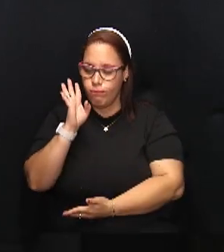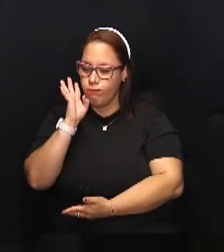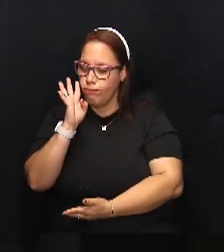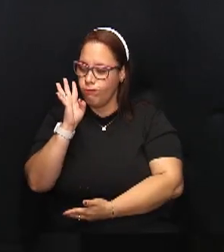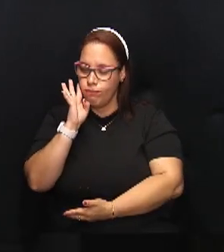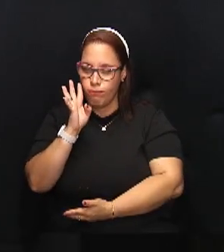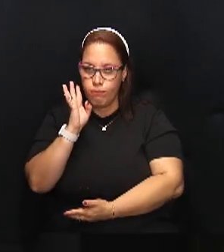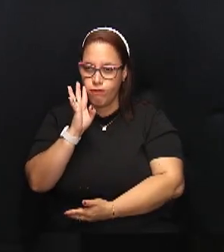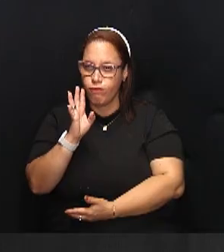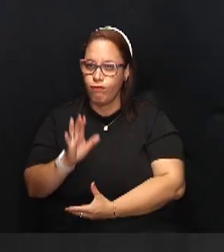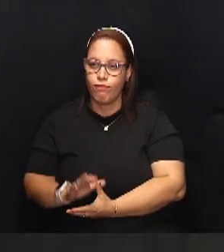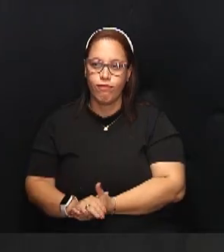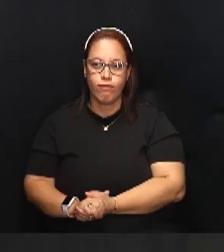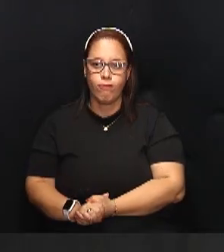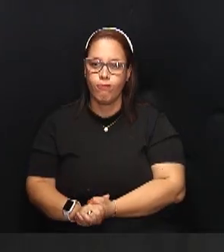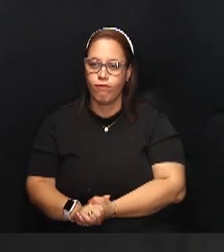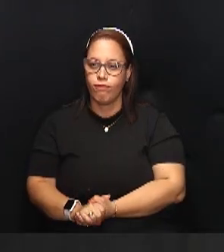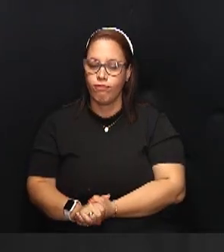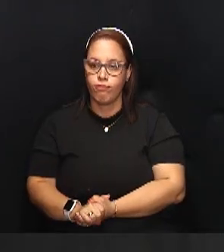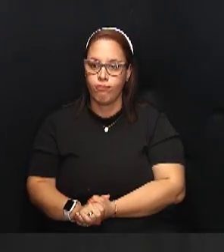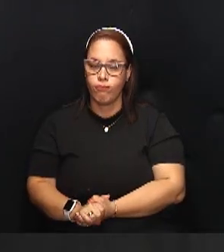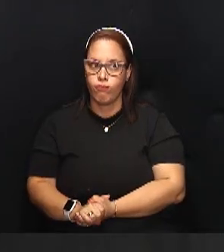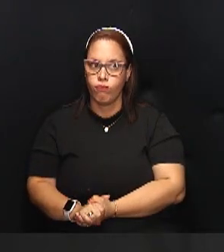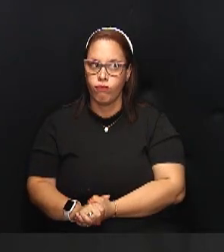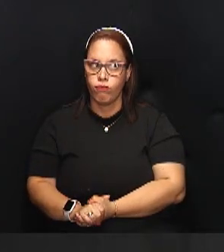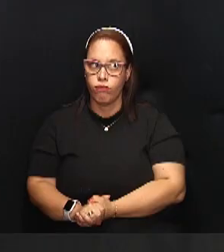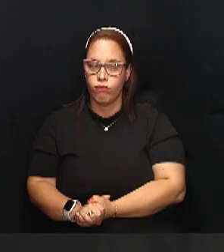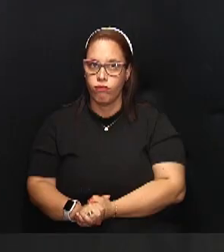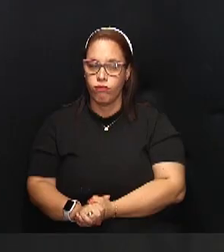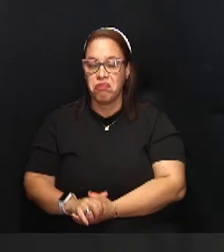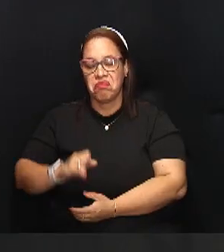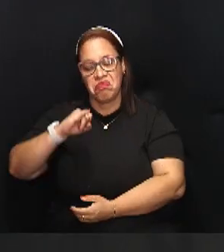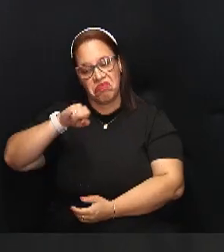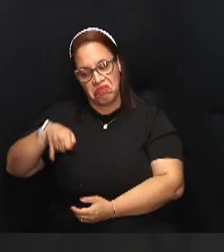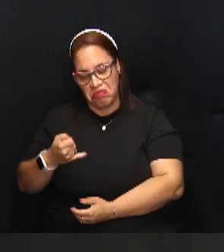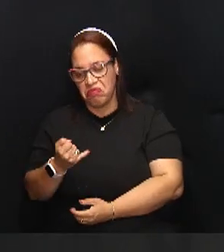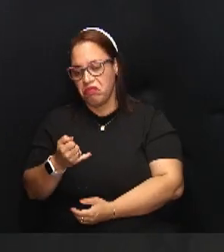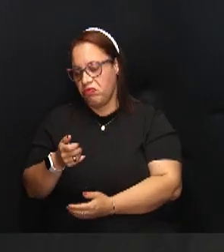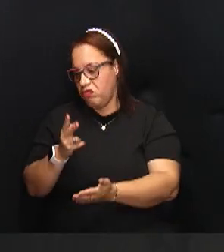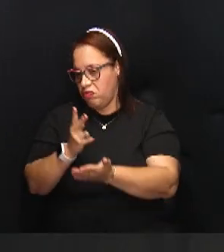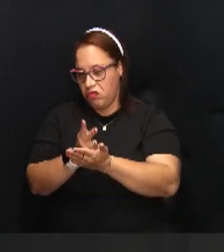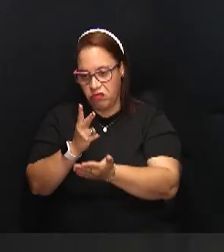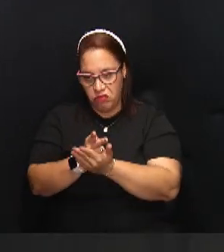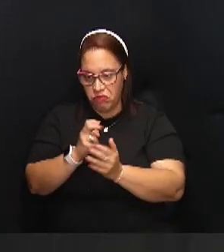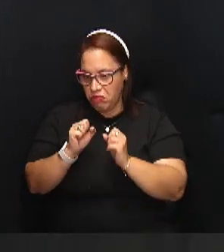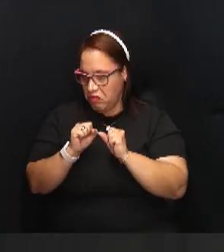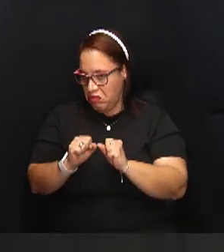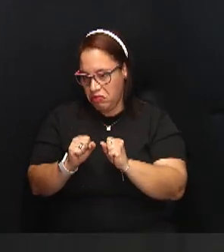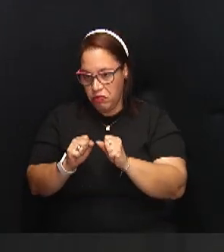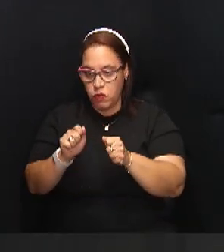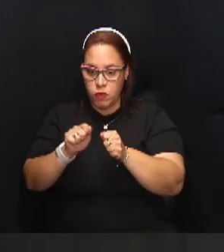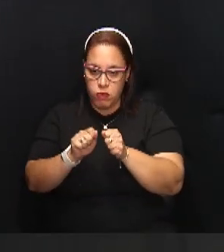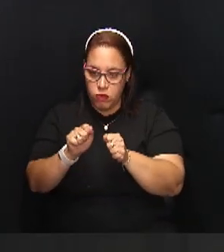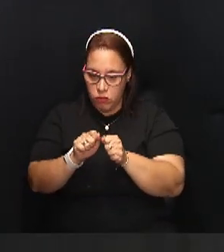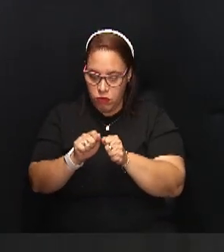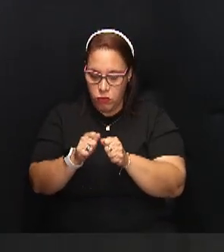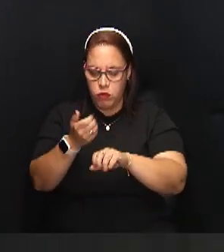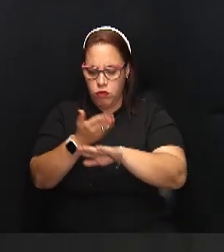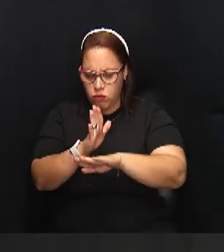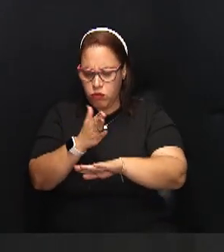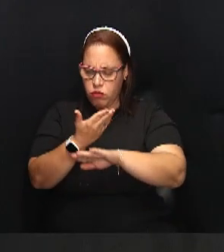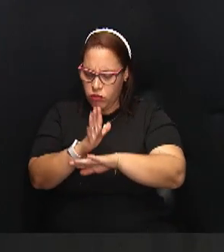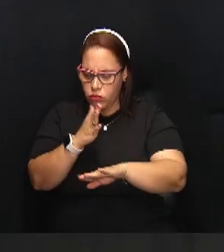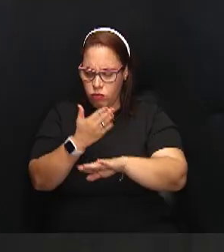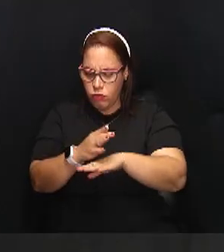veio num momento muito oportuno para que eles continuassem, pudessem fazer ali o treinamento